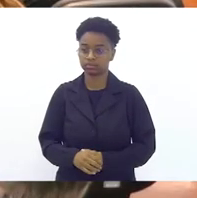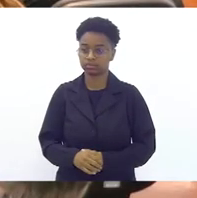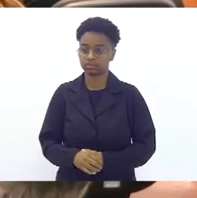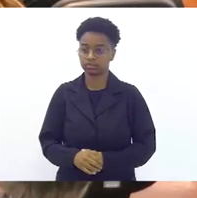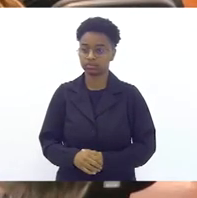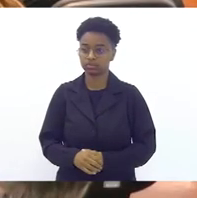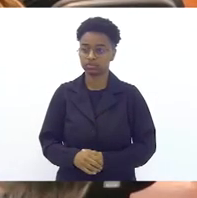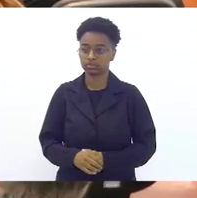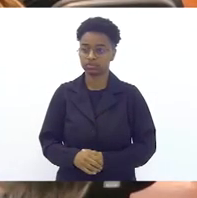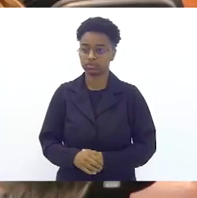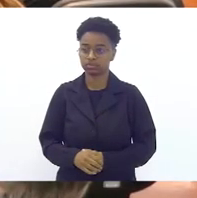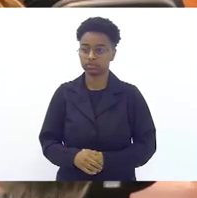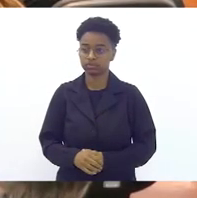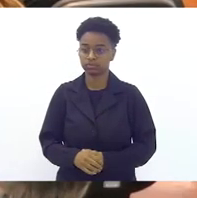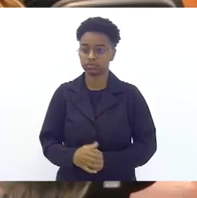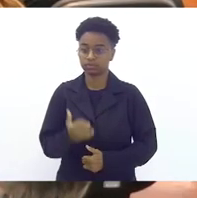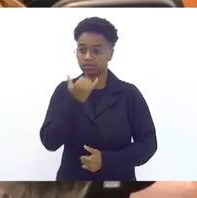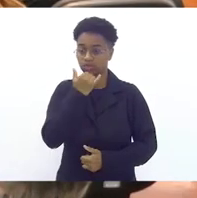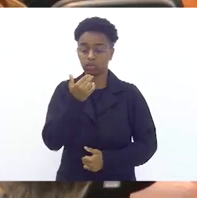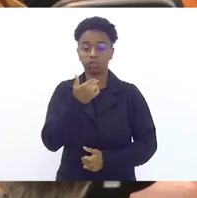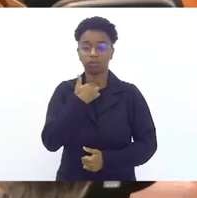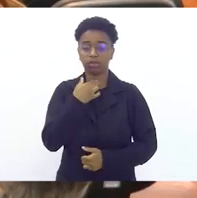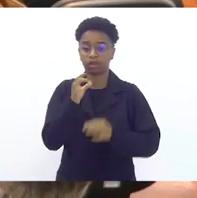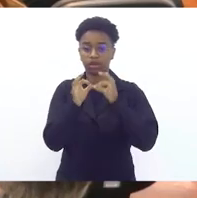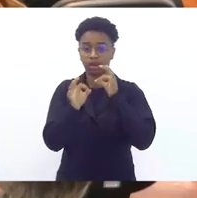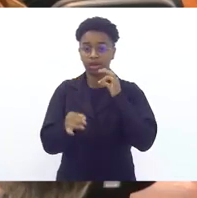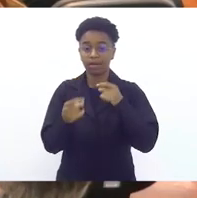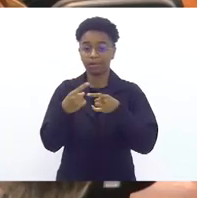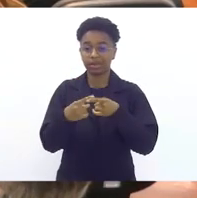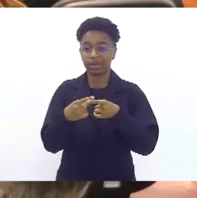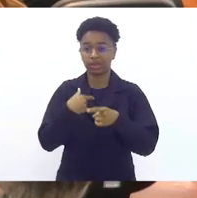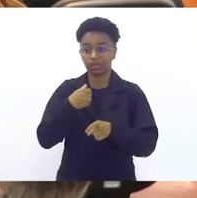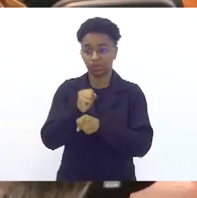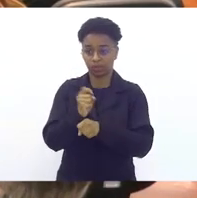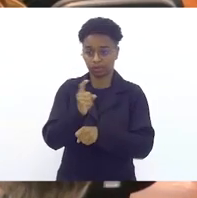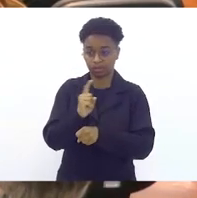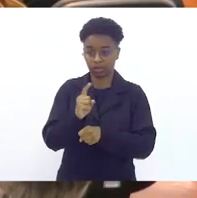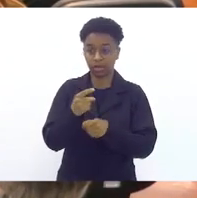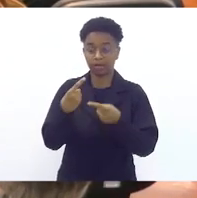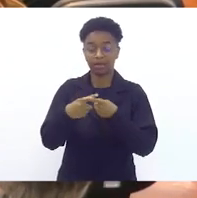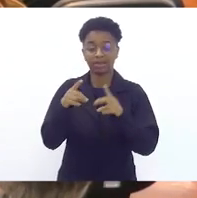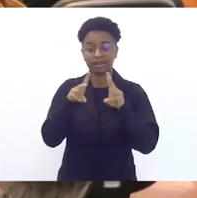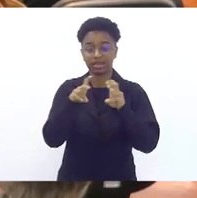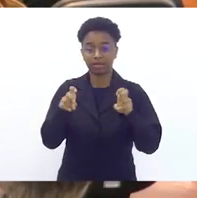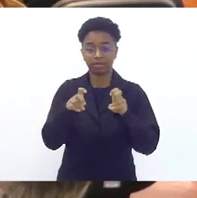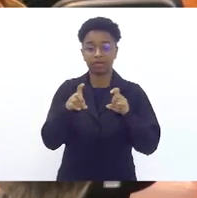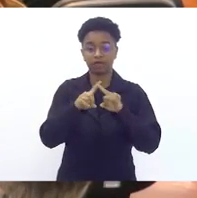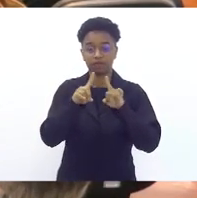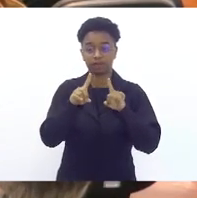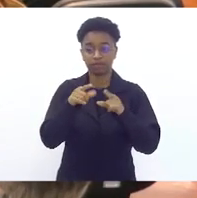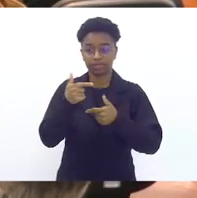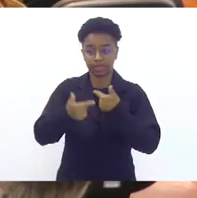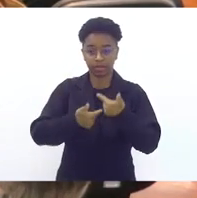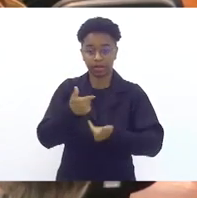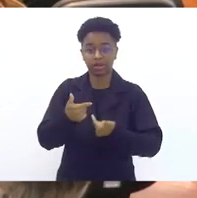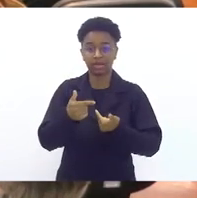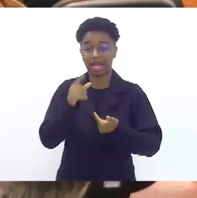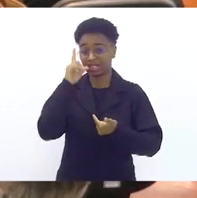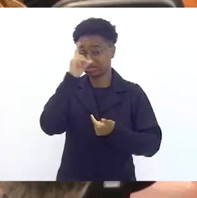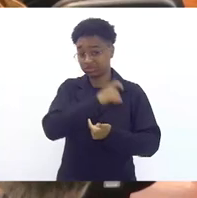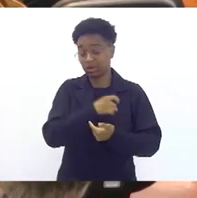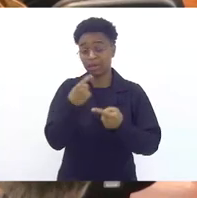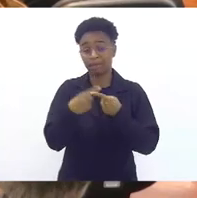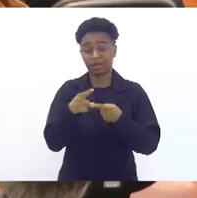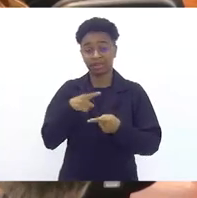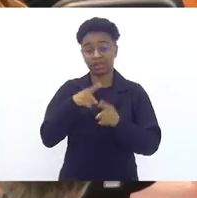Eu não posso falar muito, senão não paro. É que as questões dos cargos do funcionário IASERJ estão muito comprometidas. Nós